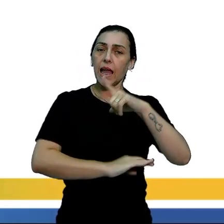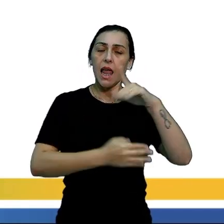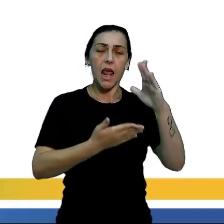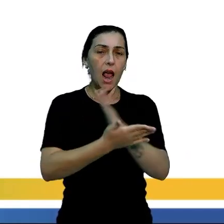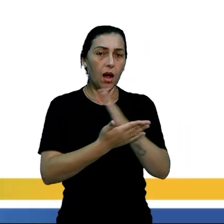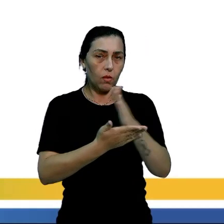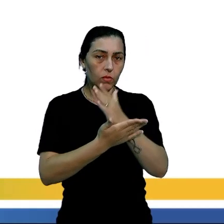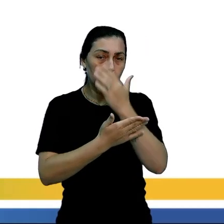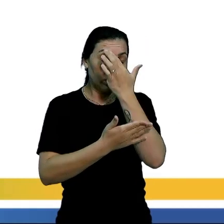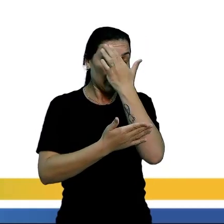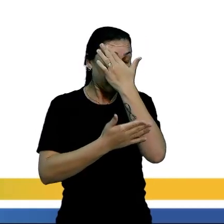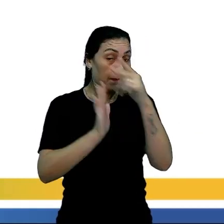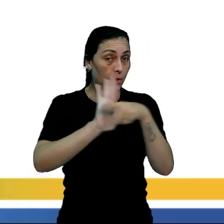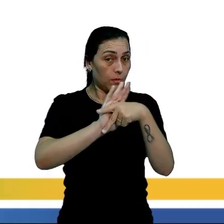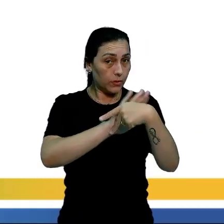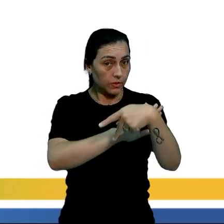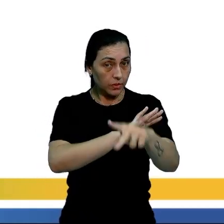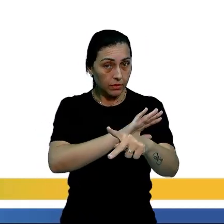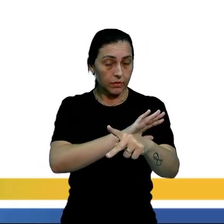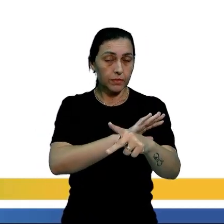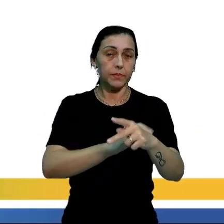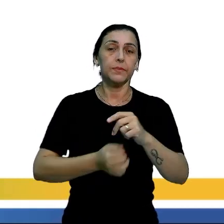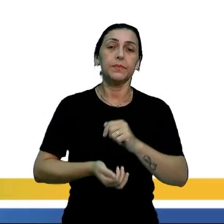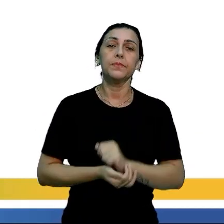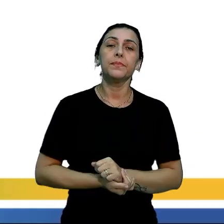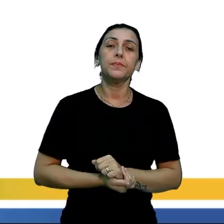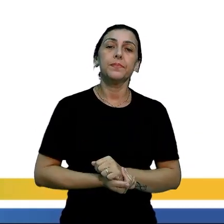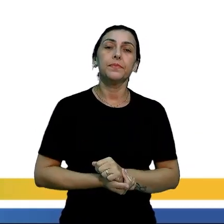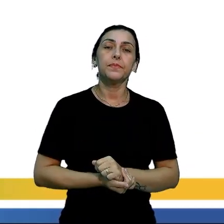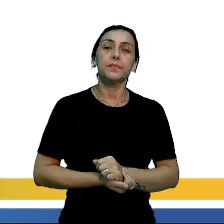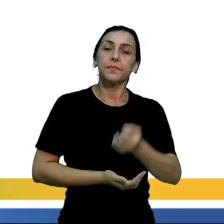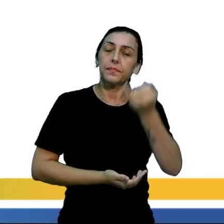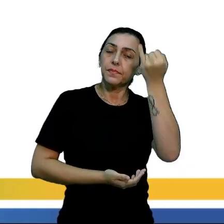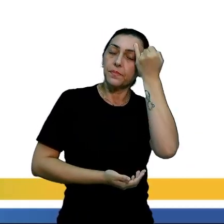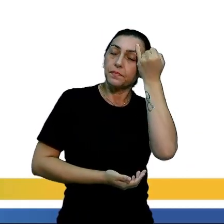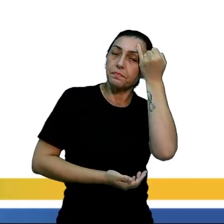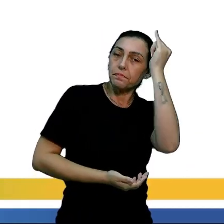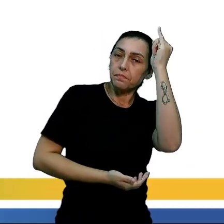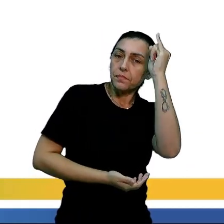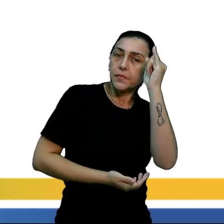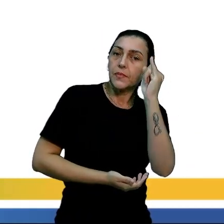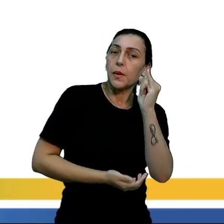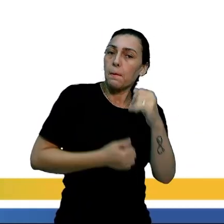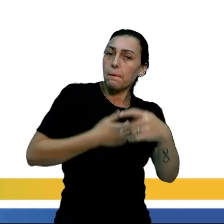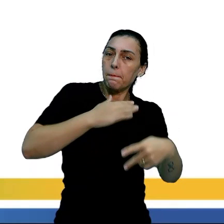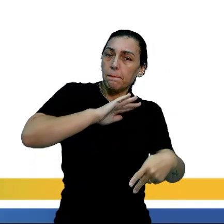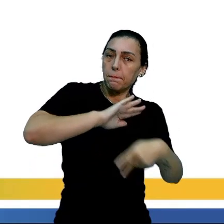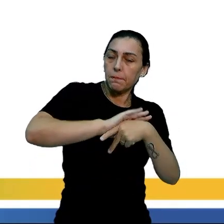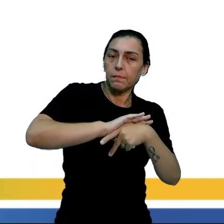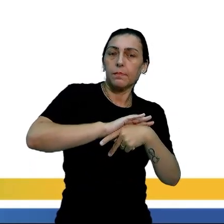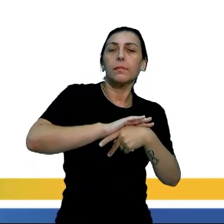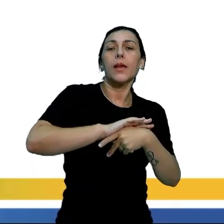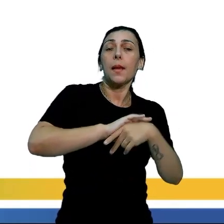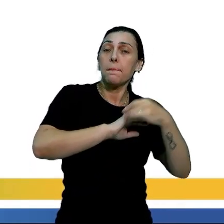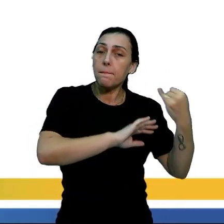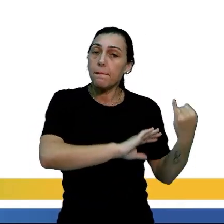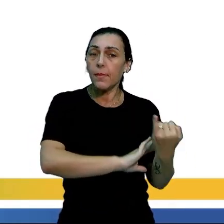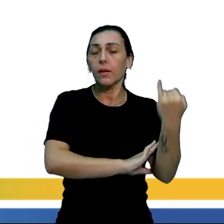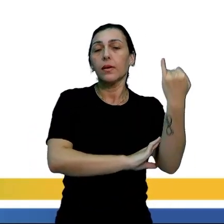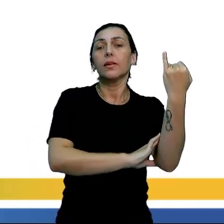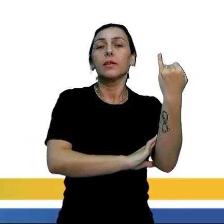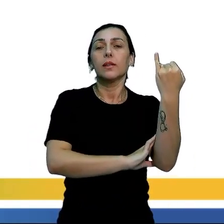coisa, aquilo é seu, né? Então, essa ideia de posse, de propriedade, ela é muito